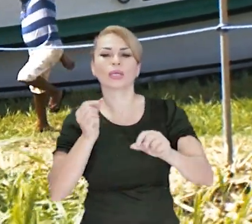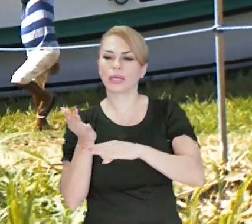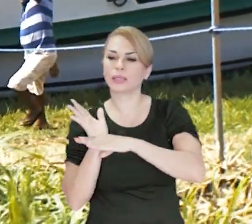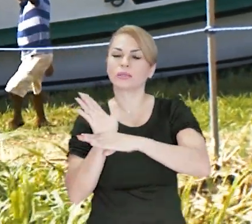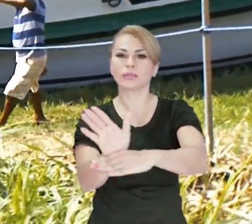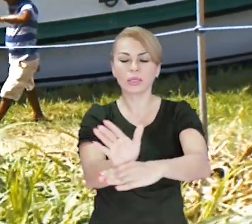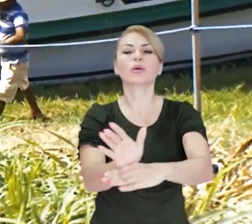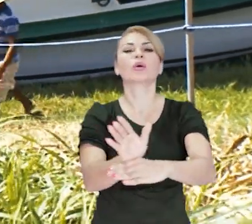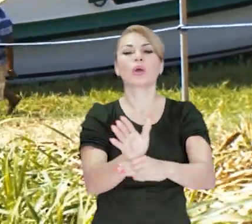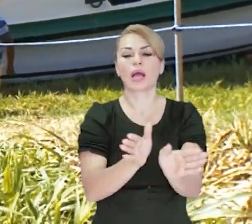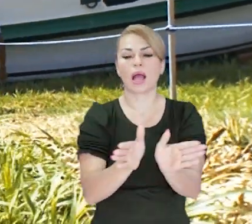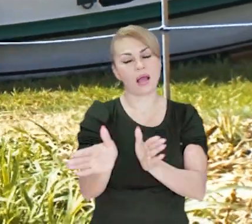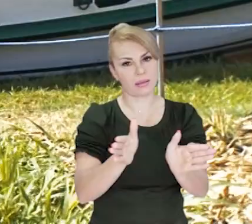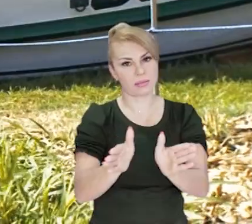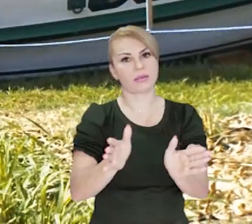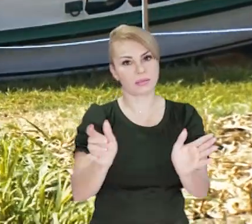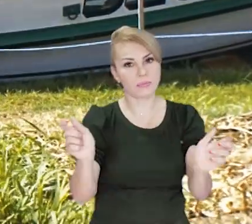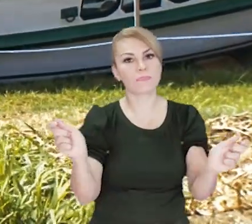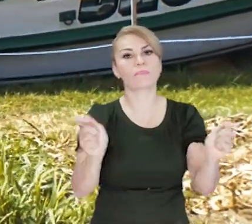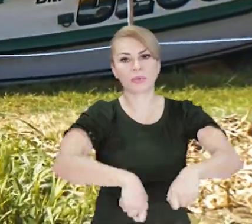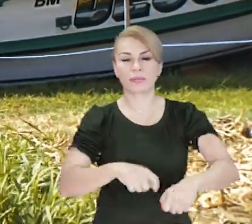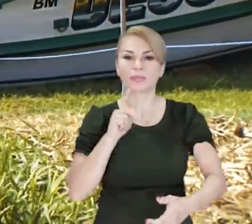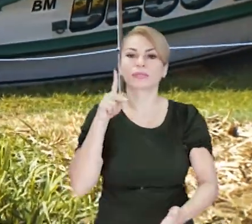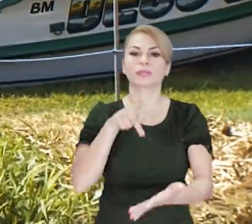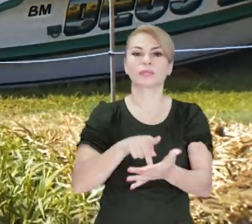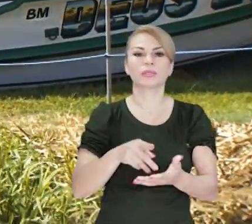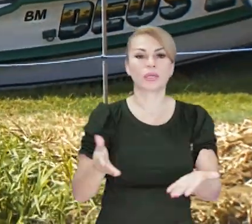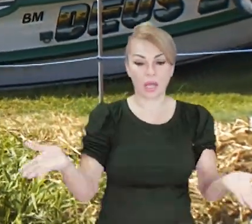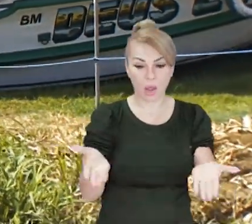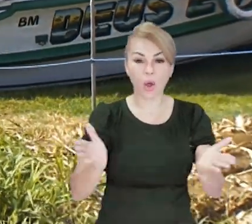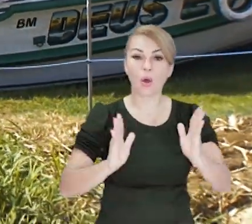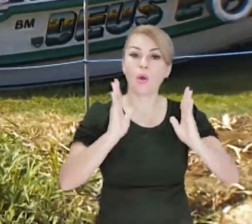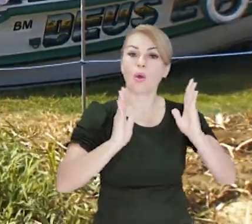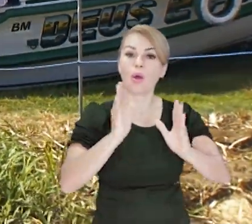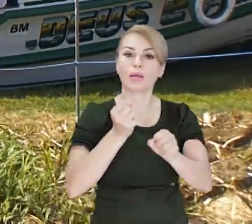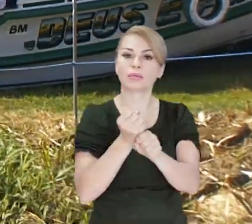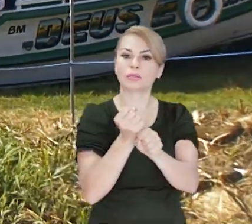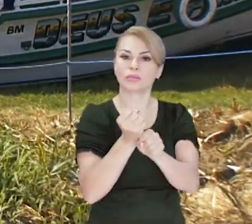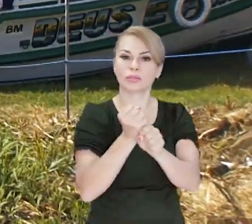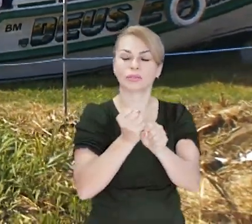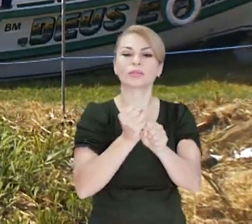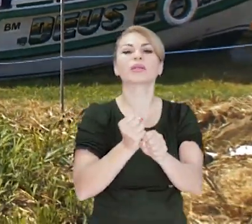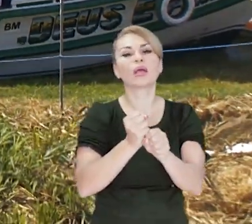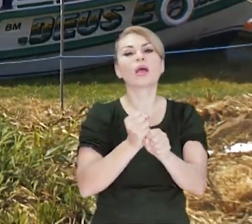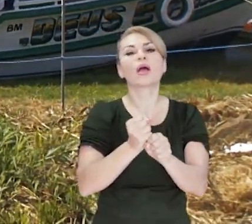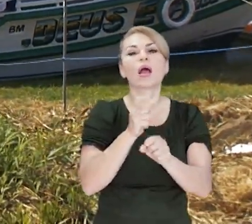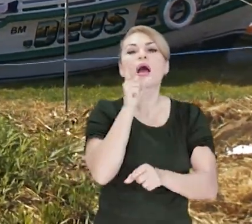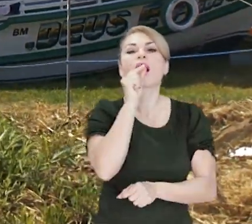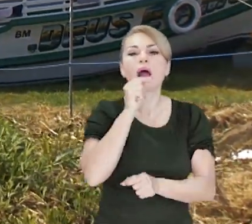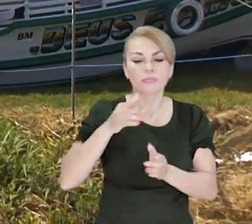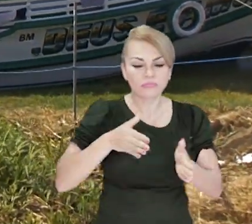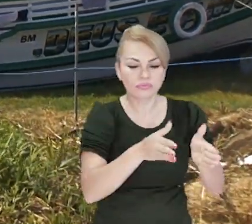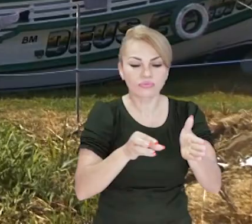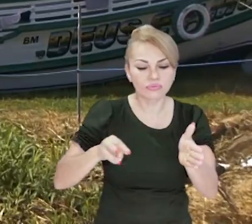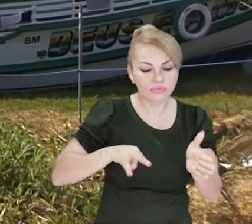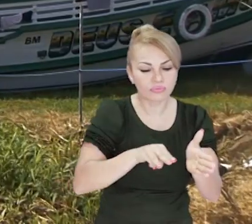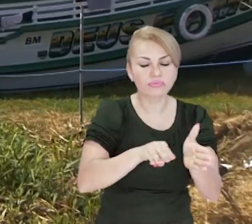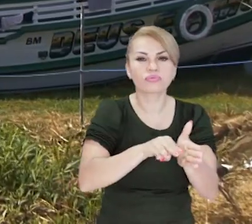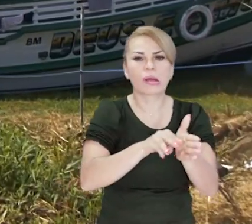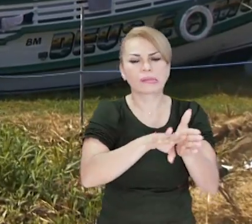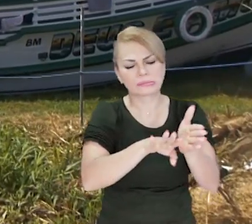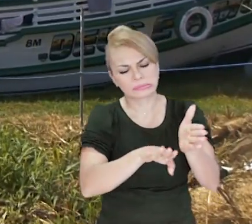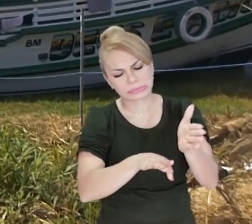se efetive. Nessa época do ano, o nível de água do Rio Madeira está bem baixo. E para chegar até a beira, é preciso enfrentar barrancos